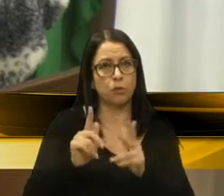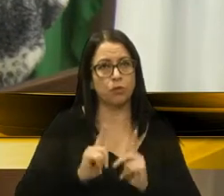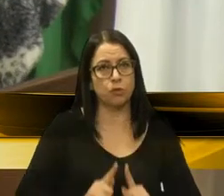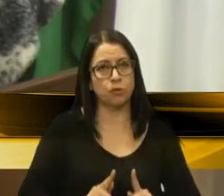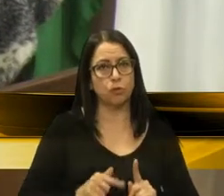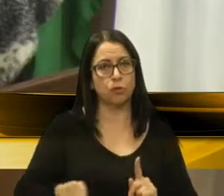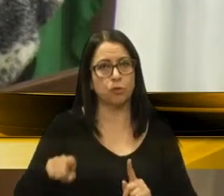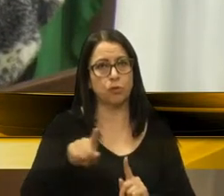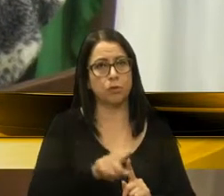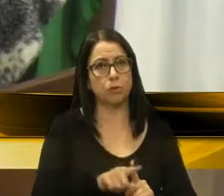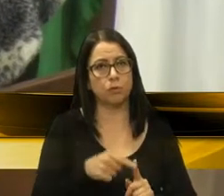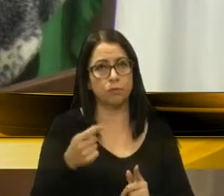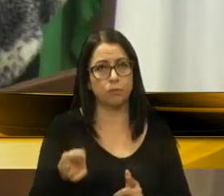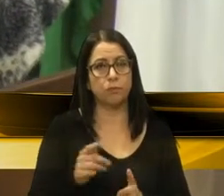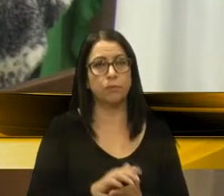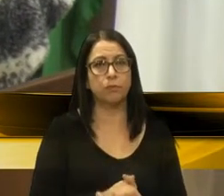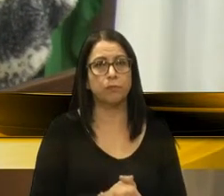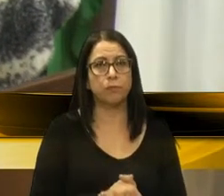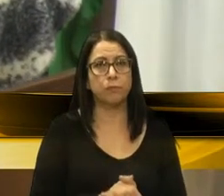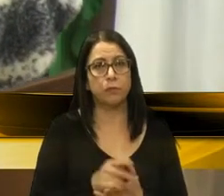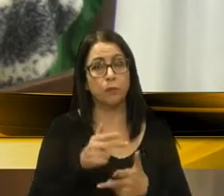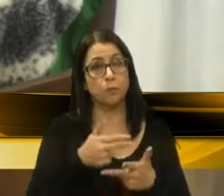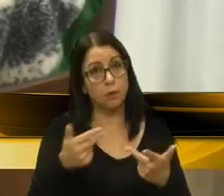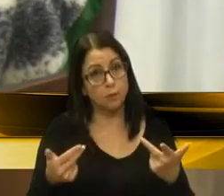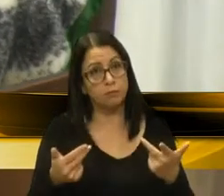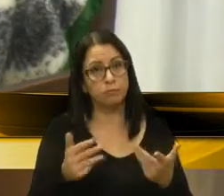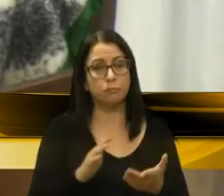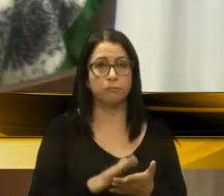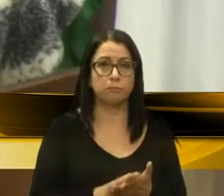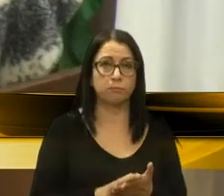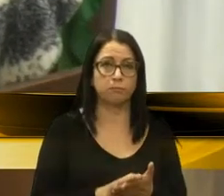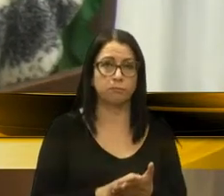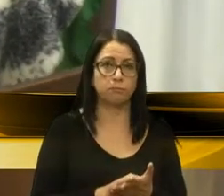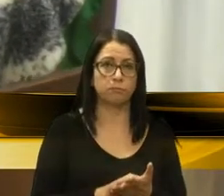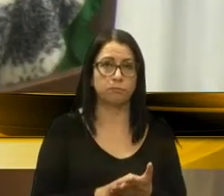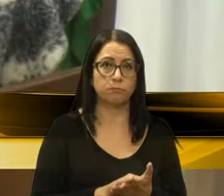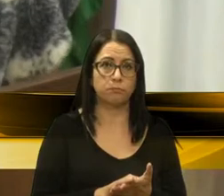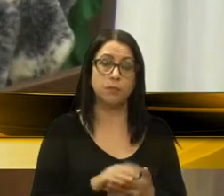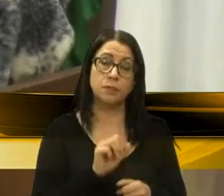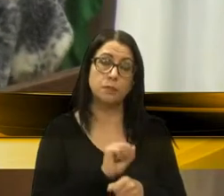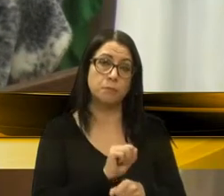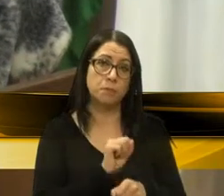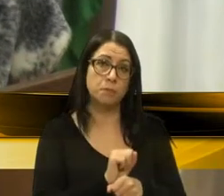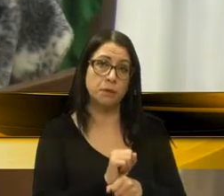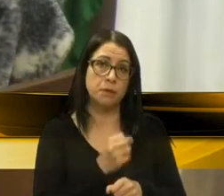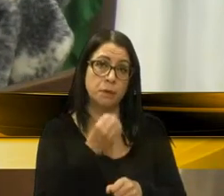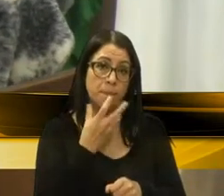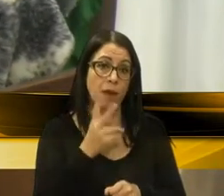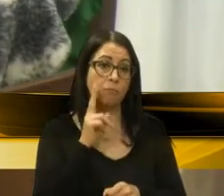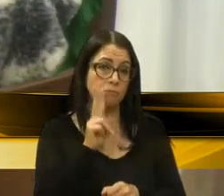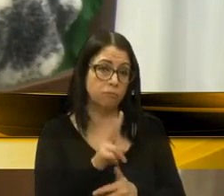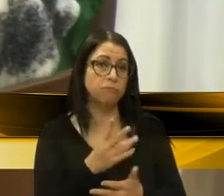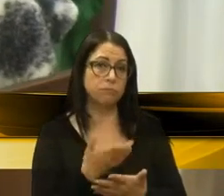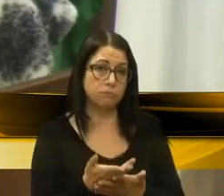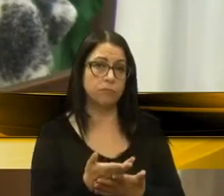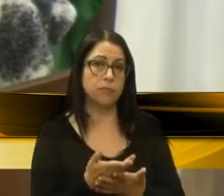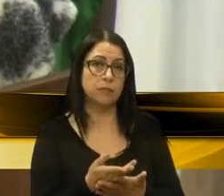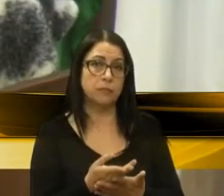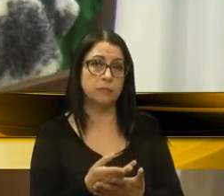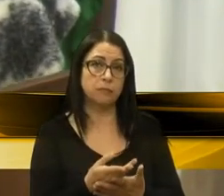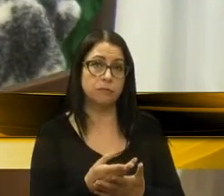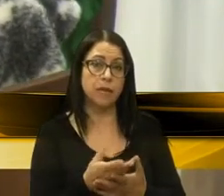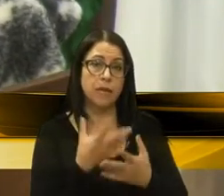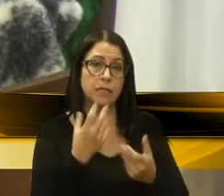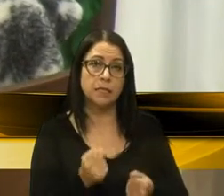de Ativos. Então, uma coisa que a gente espera que seja bem vista, né, porque ela vai permitir,